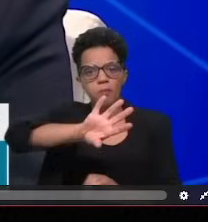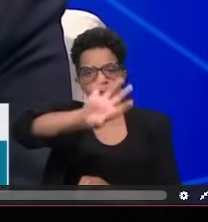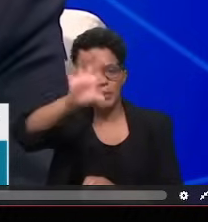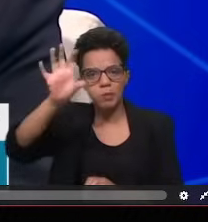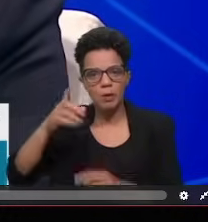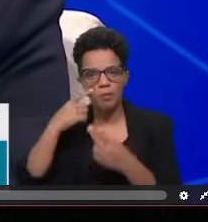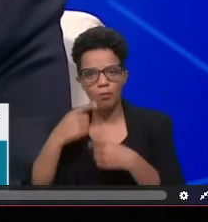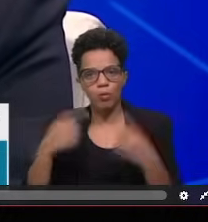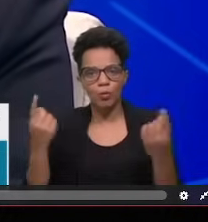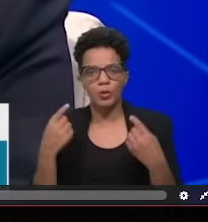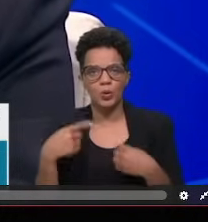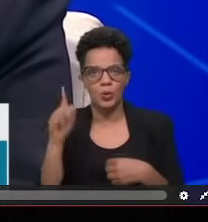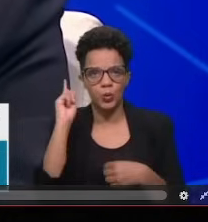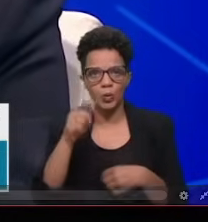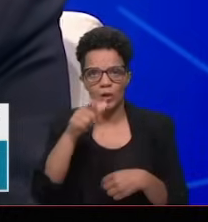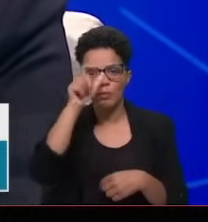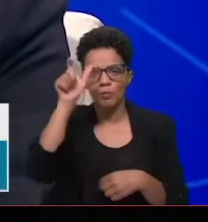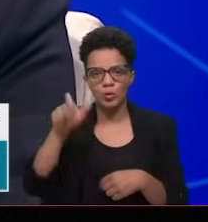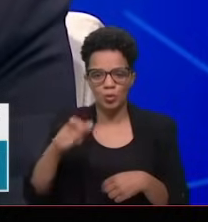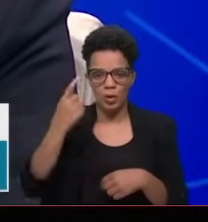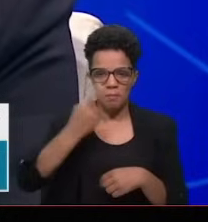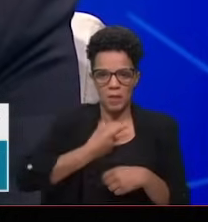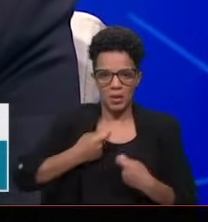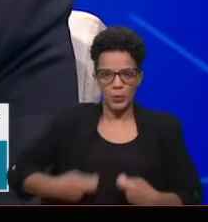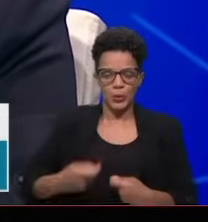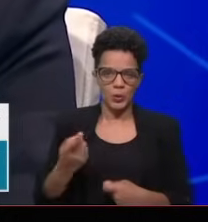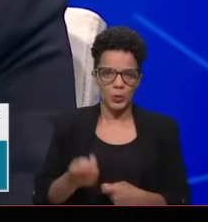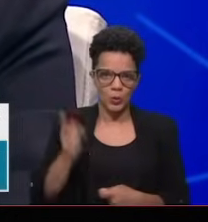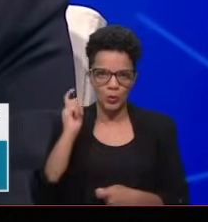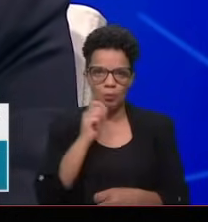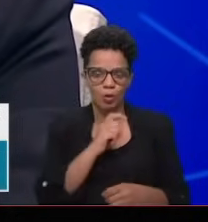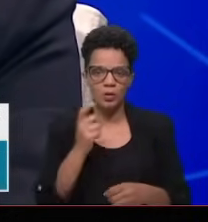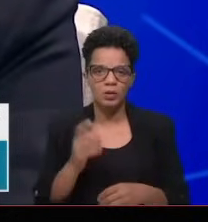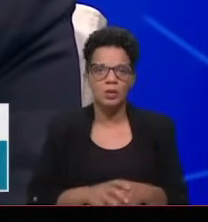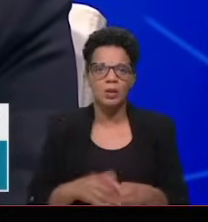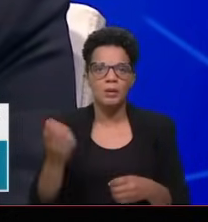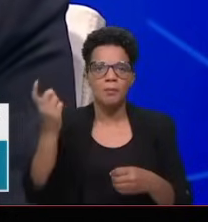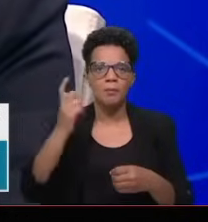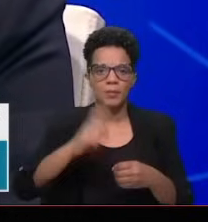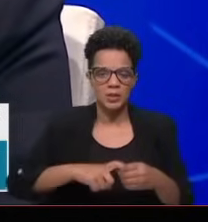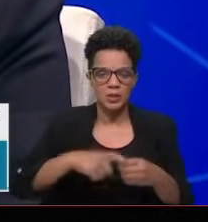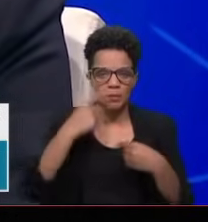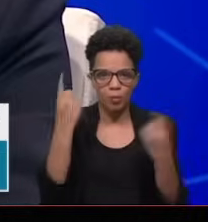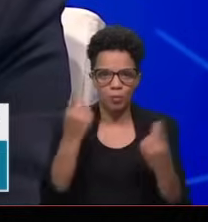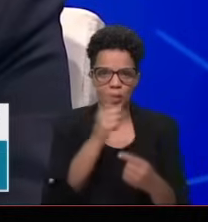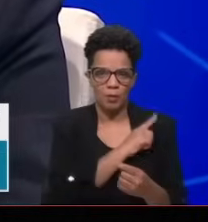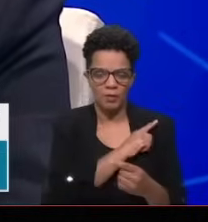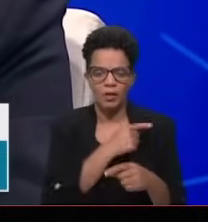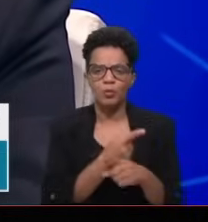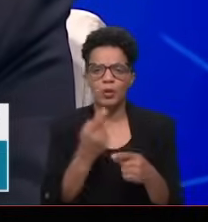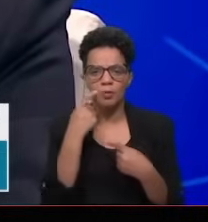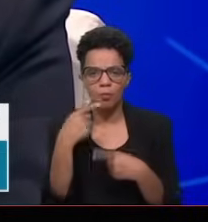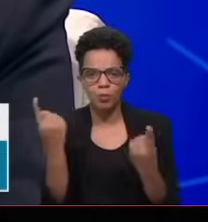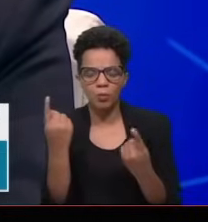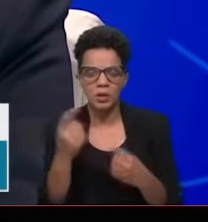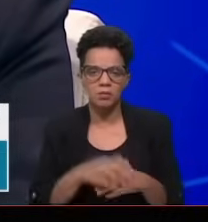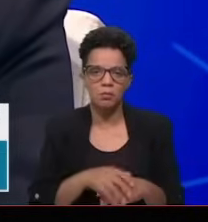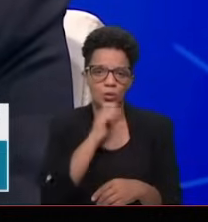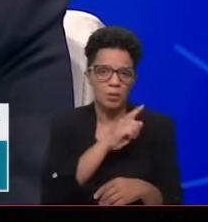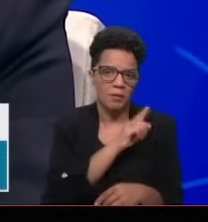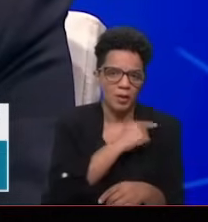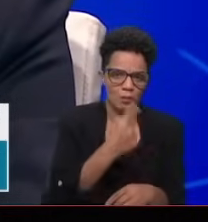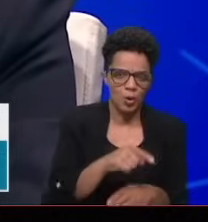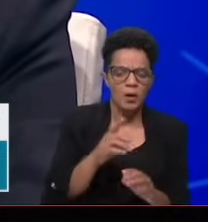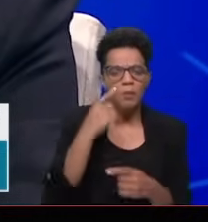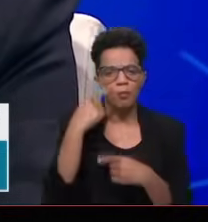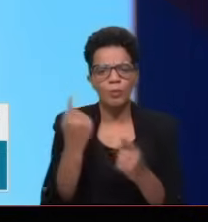público não tem que gostar ao contribuinte pelo contrário pode ser alvo de uma parcia pública ou privada e Pública porquê podia não ser podia ser só privada